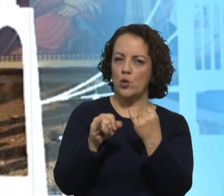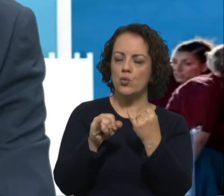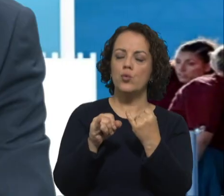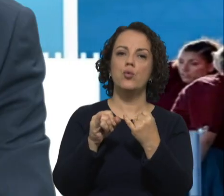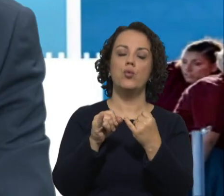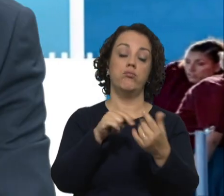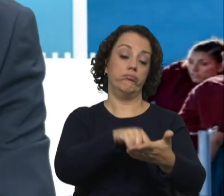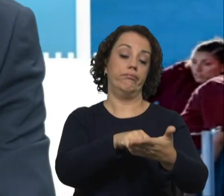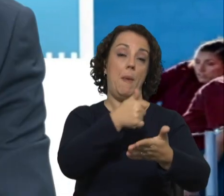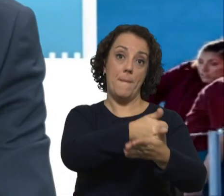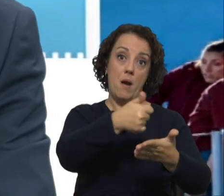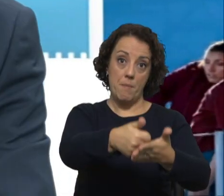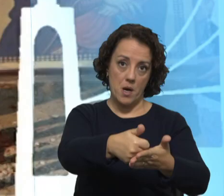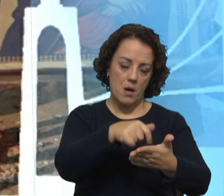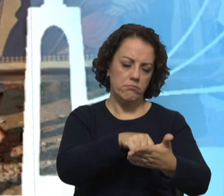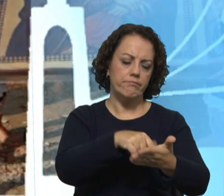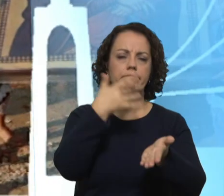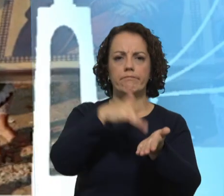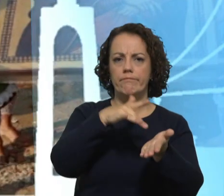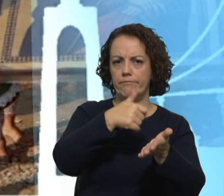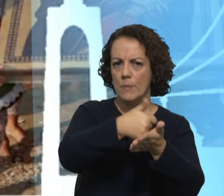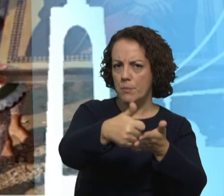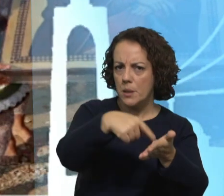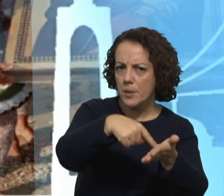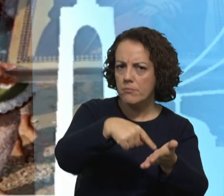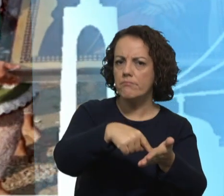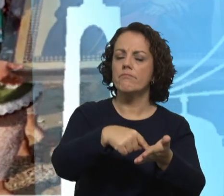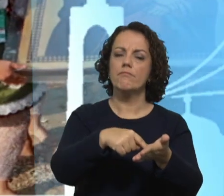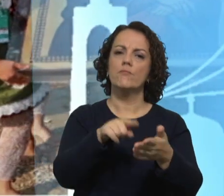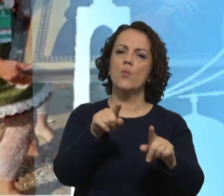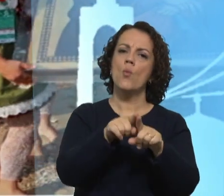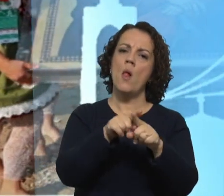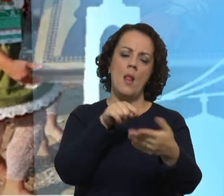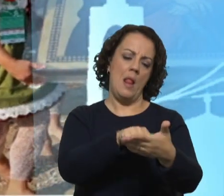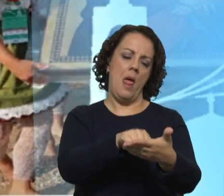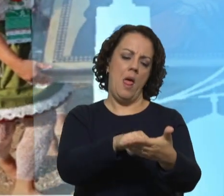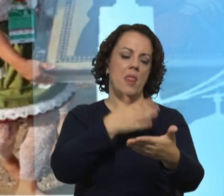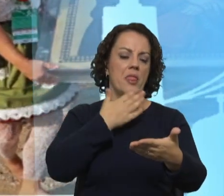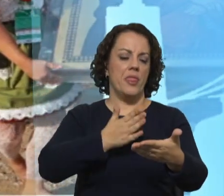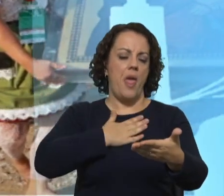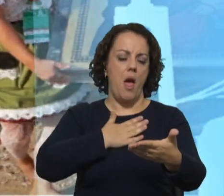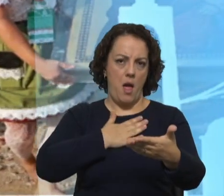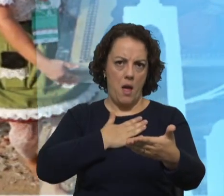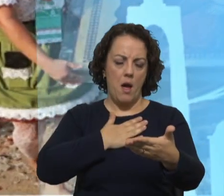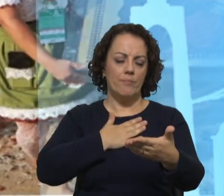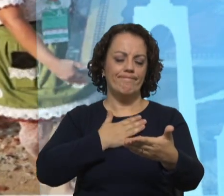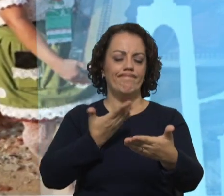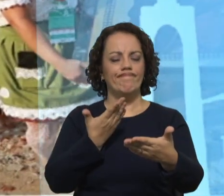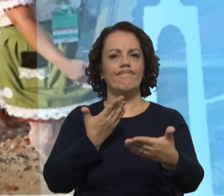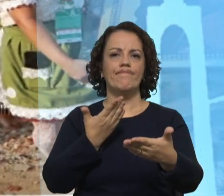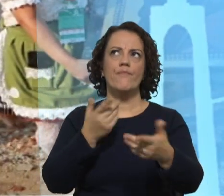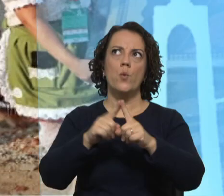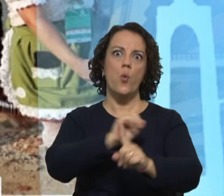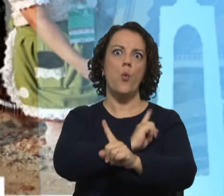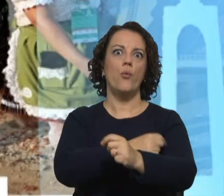narrativa bíblica, de alguma forma esvaziarmos ou perdermos a força da mensagem divina